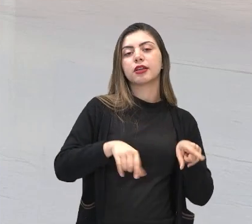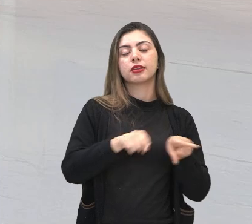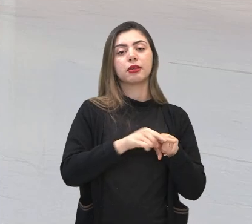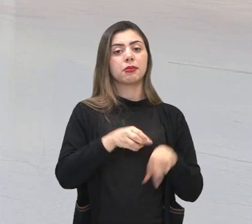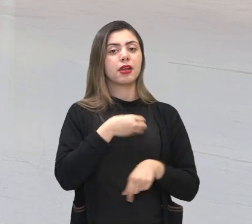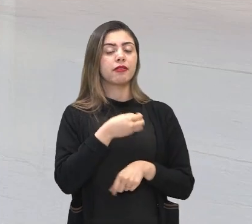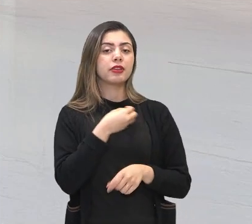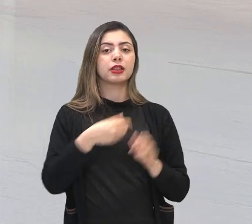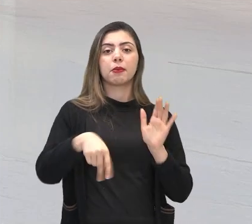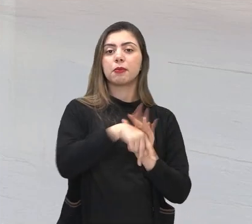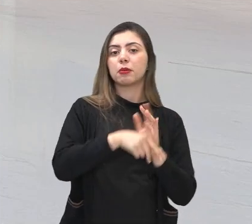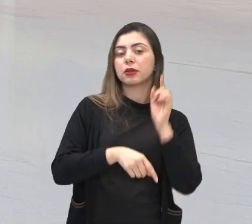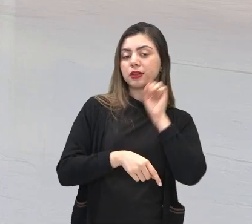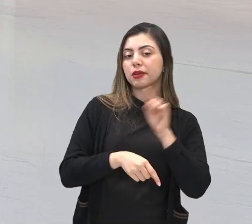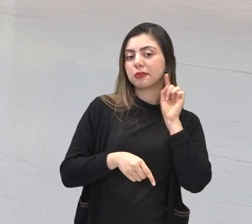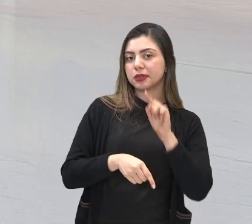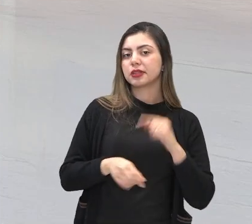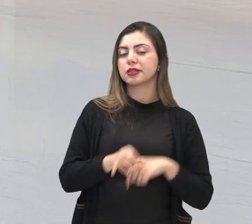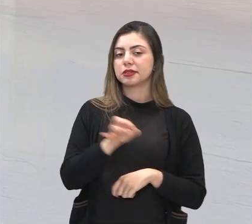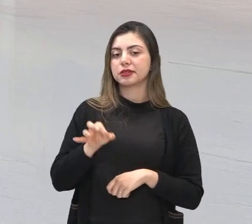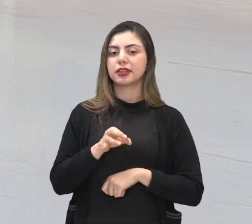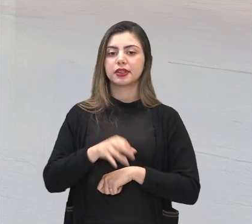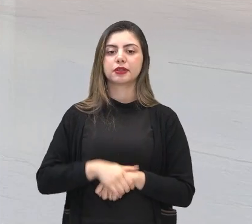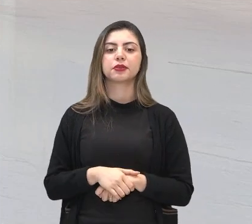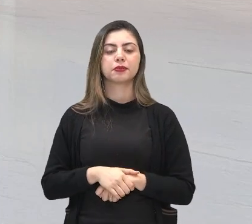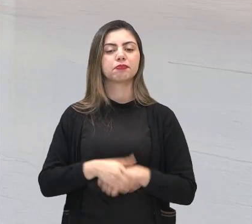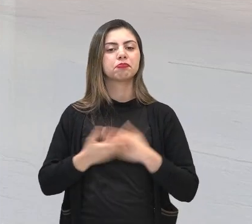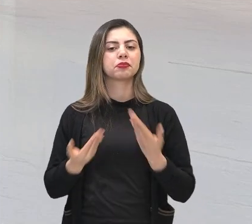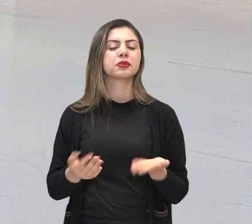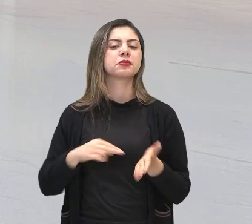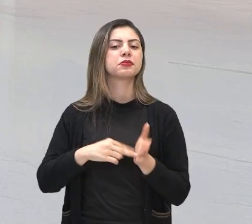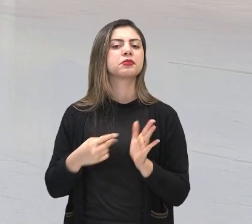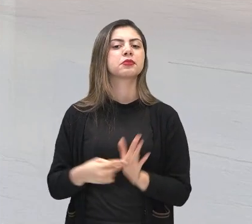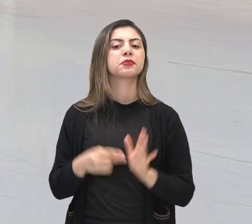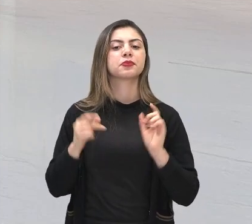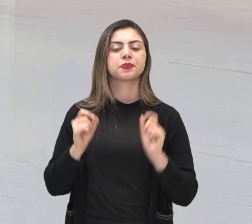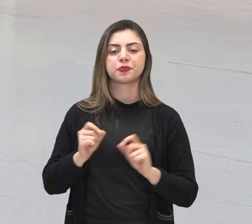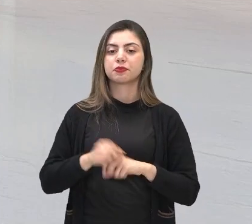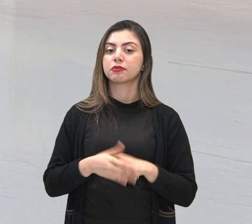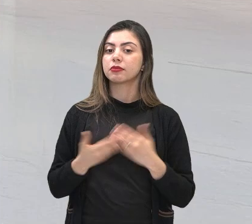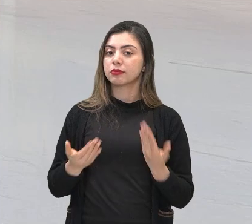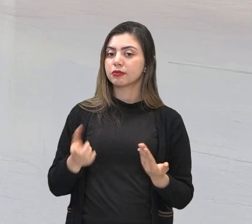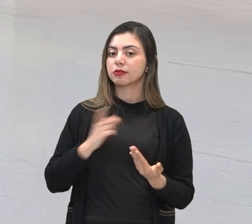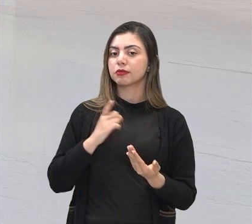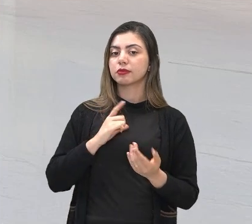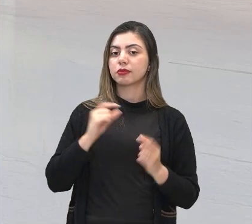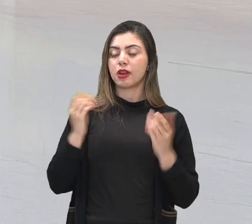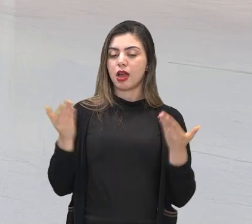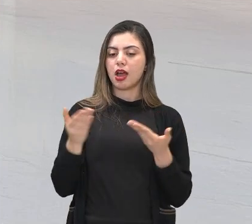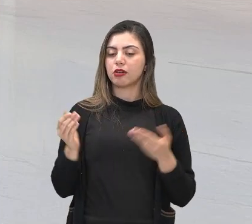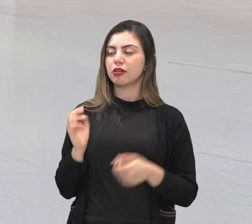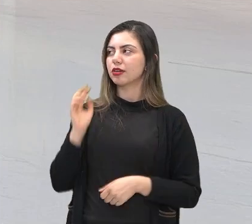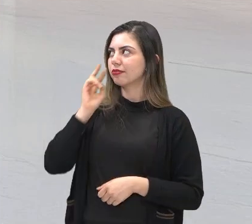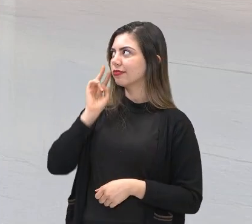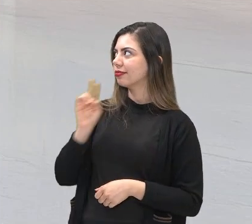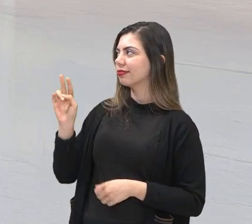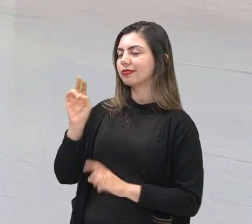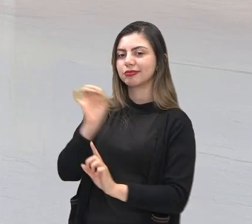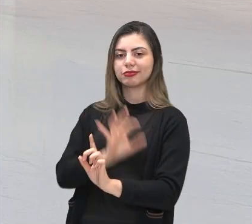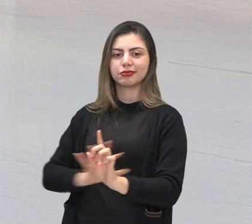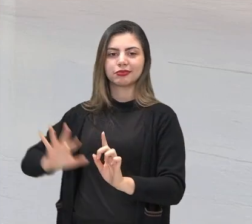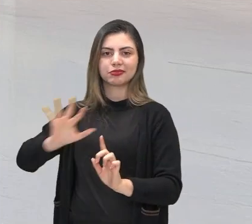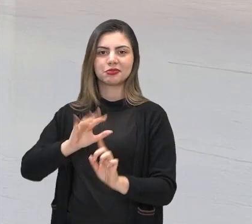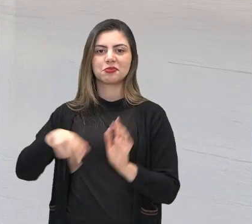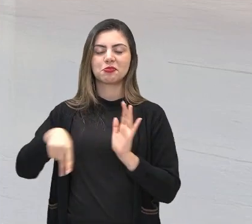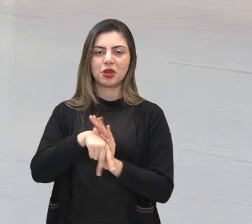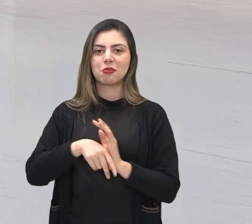a gente chama de american way of life Ou seja a gente já tem aqui uma produção a gente tá até aqui numa exposição de Pop Art